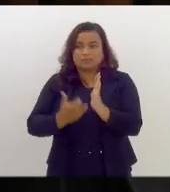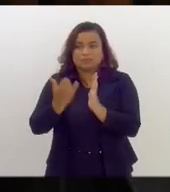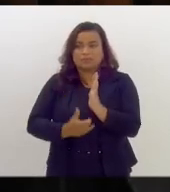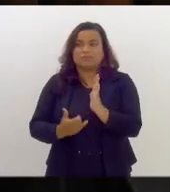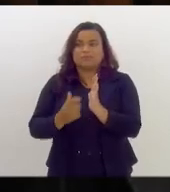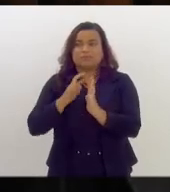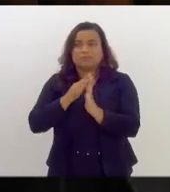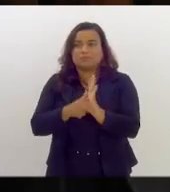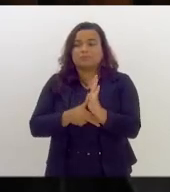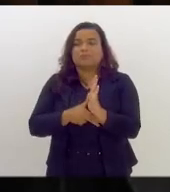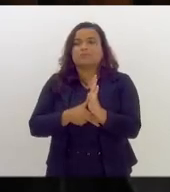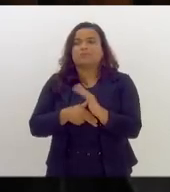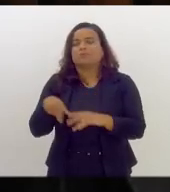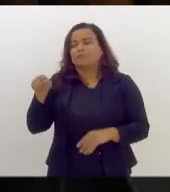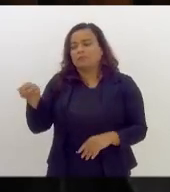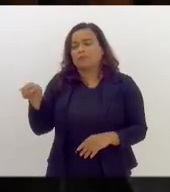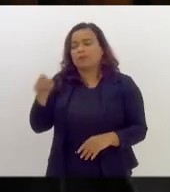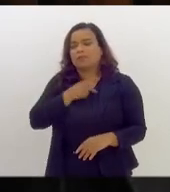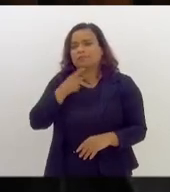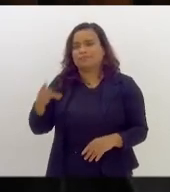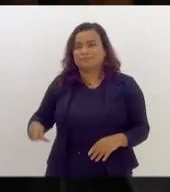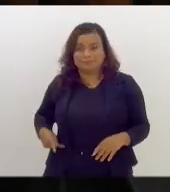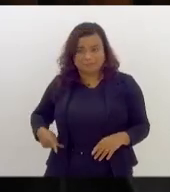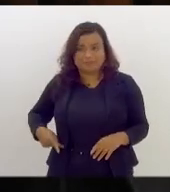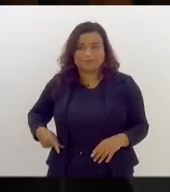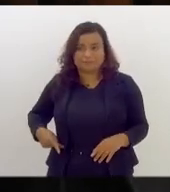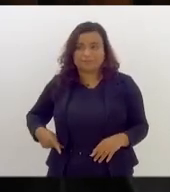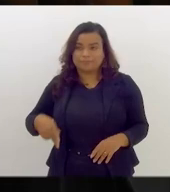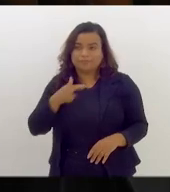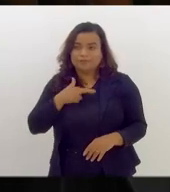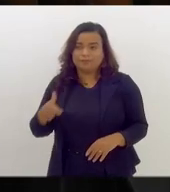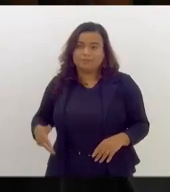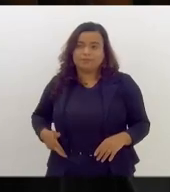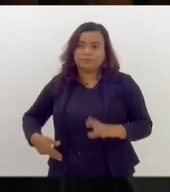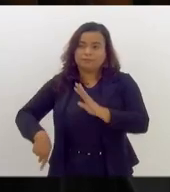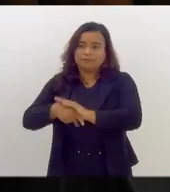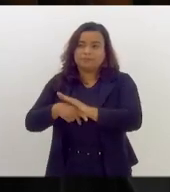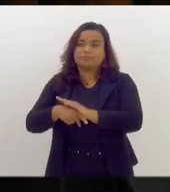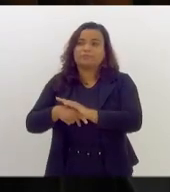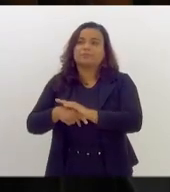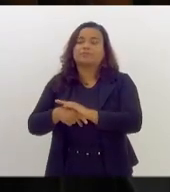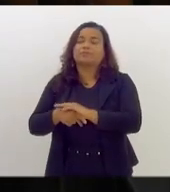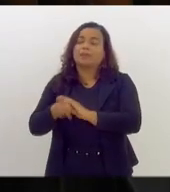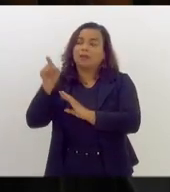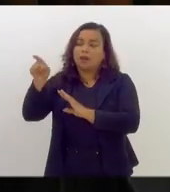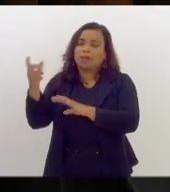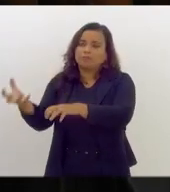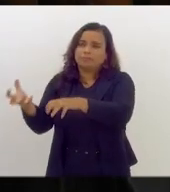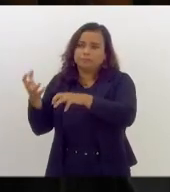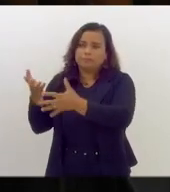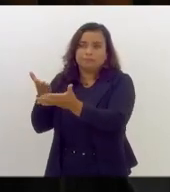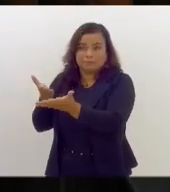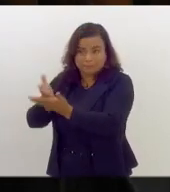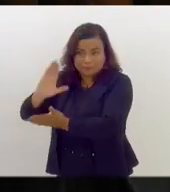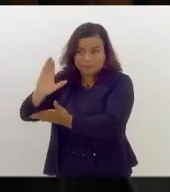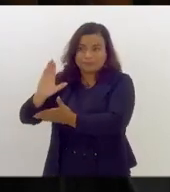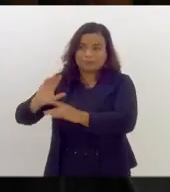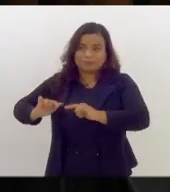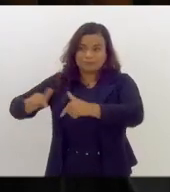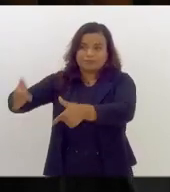levou o presidente da república a provar no Congresso Nacional elecional